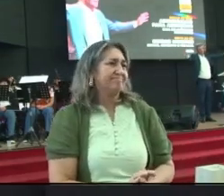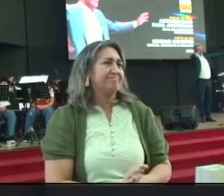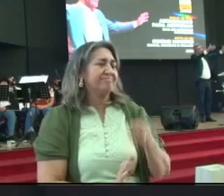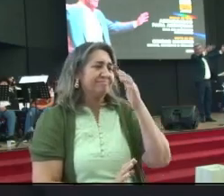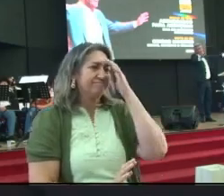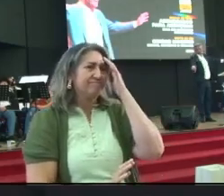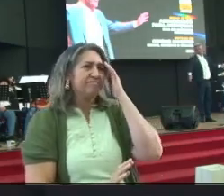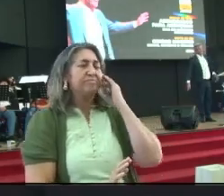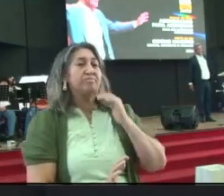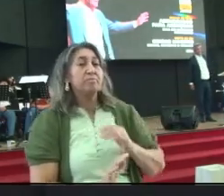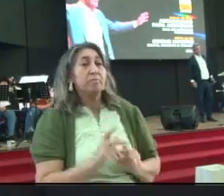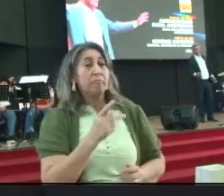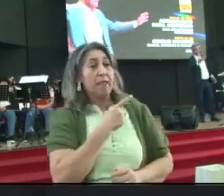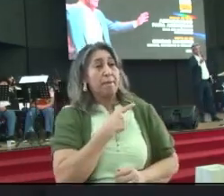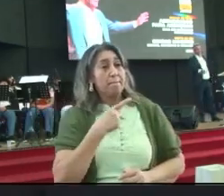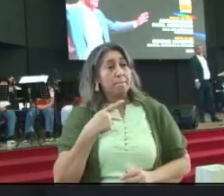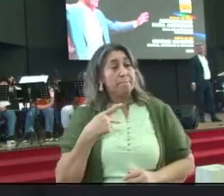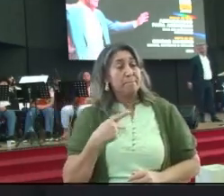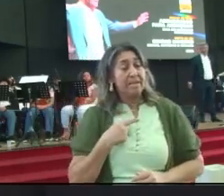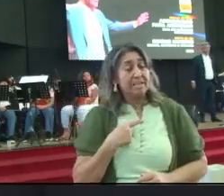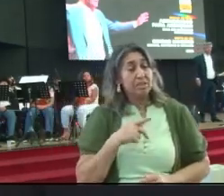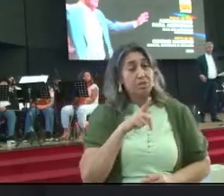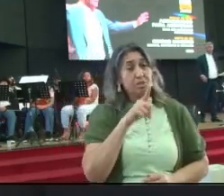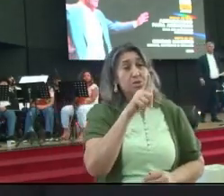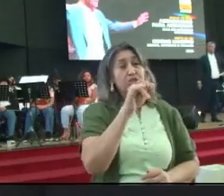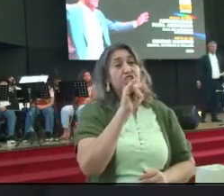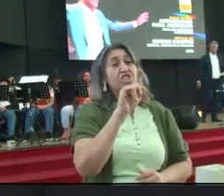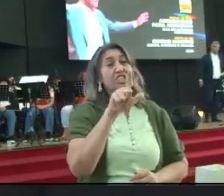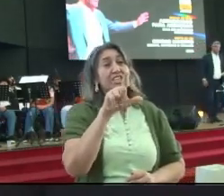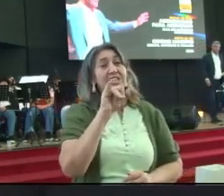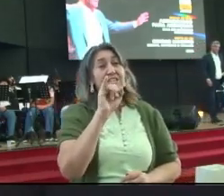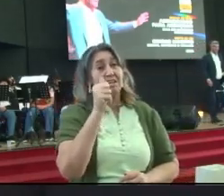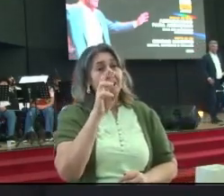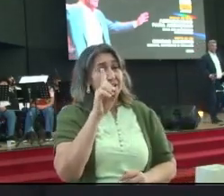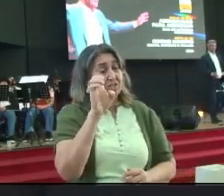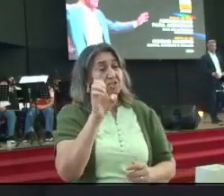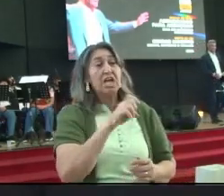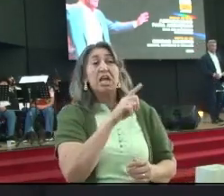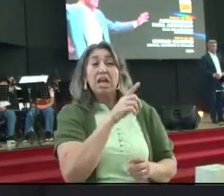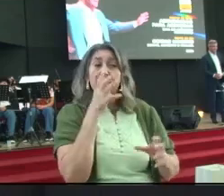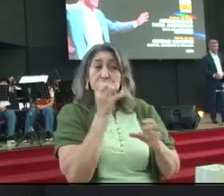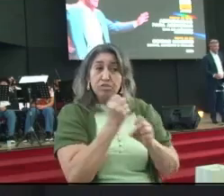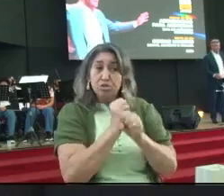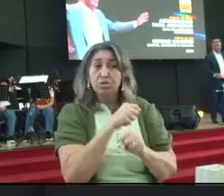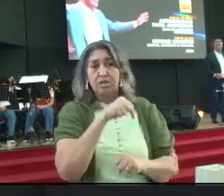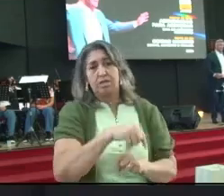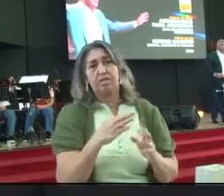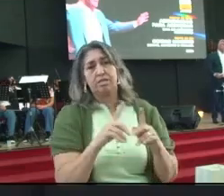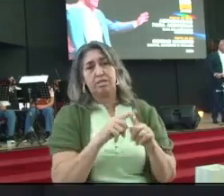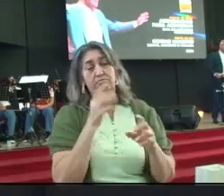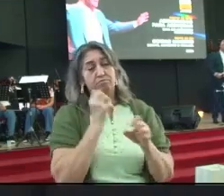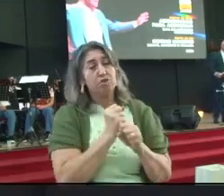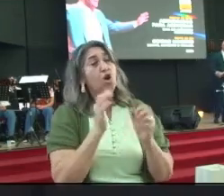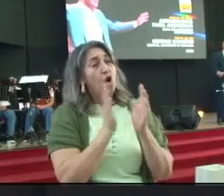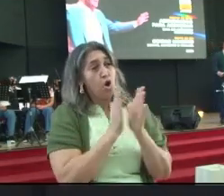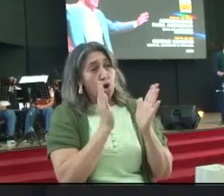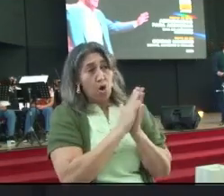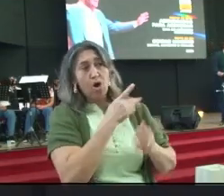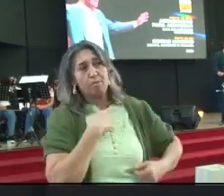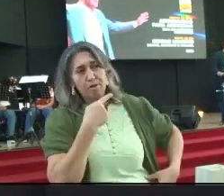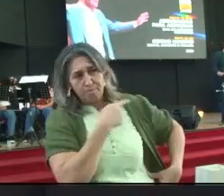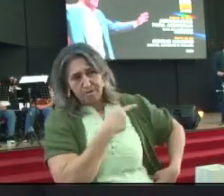O pastor Gileade está aqui, é tesoureiro dessa igreja. Orem pelo pastor Gileade. Vou dizer de novo, orem pelo